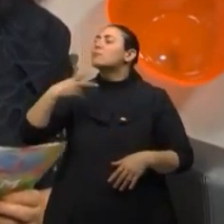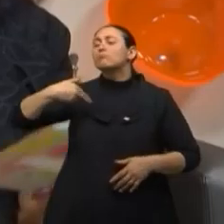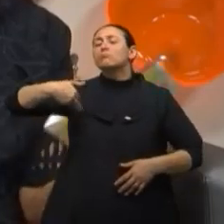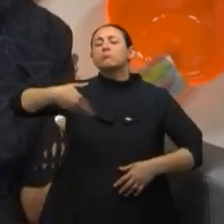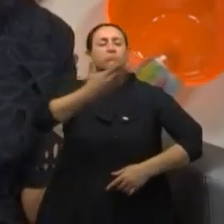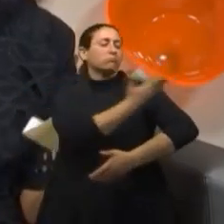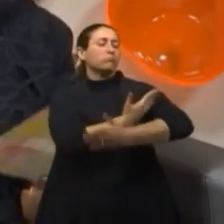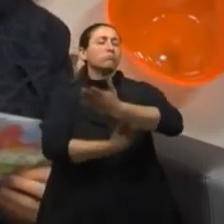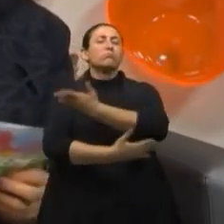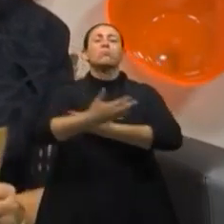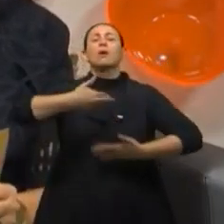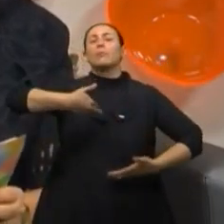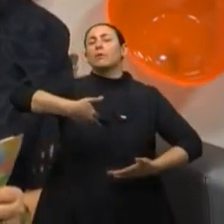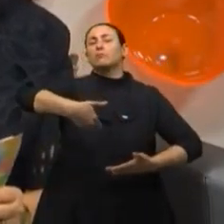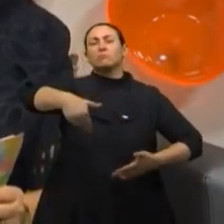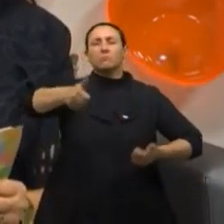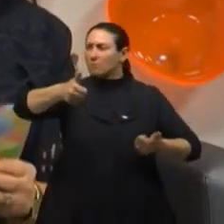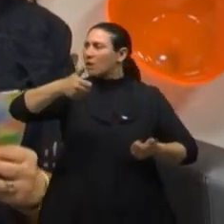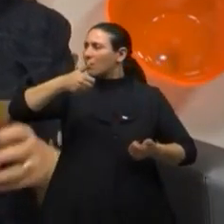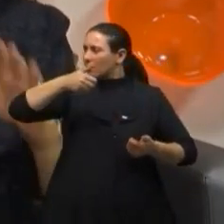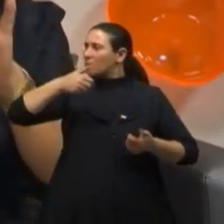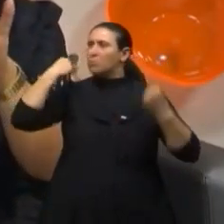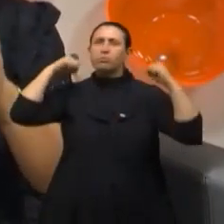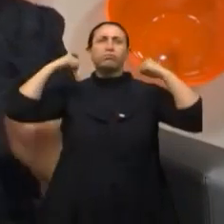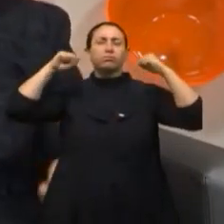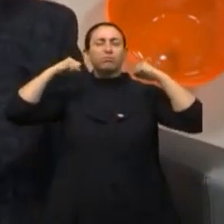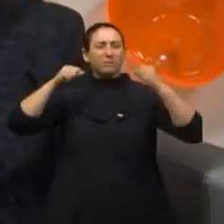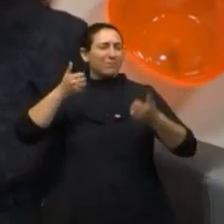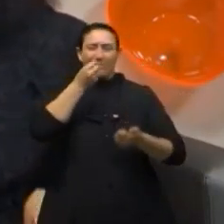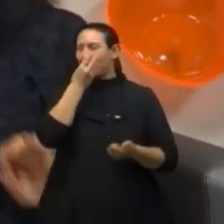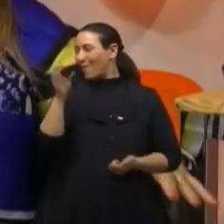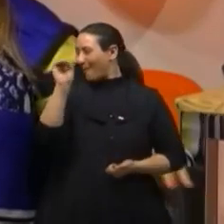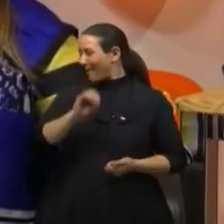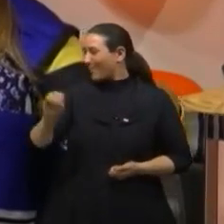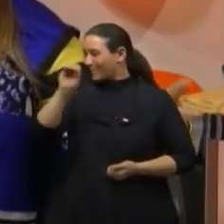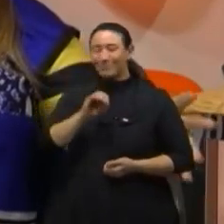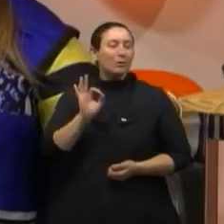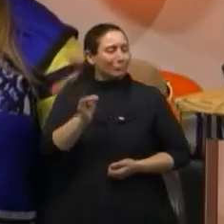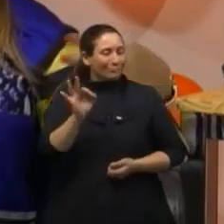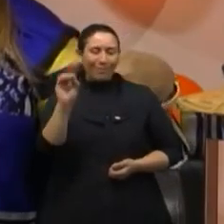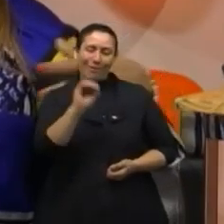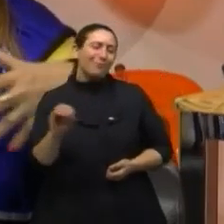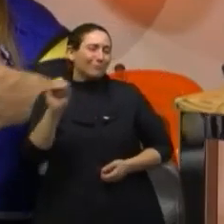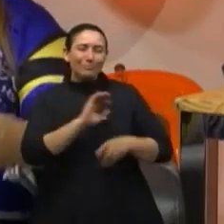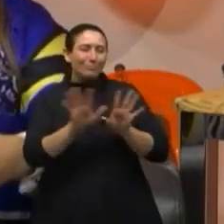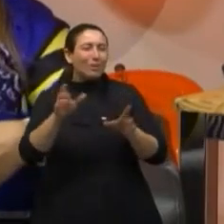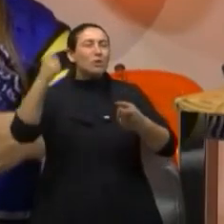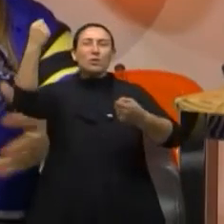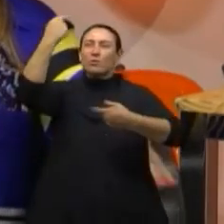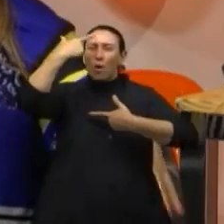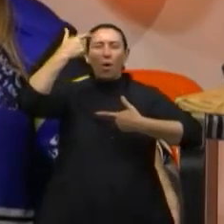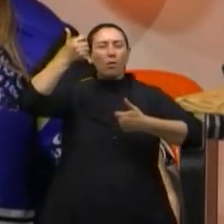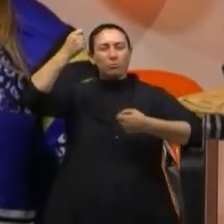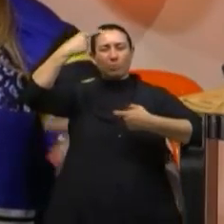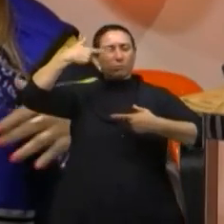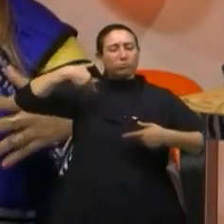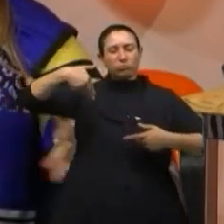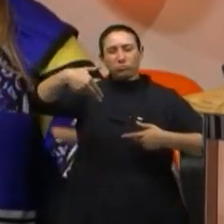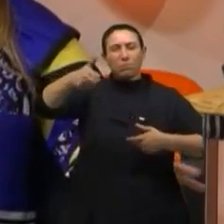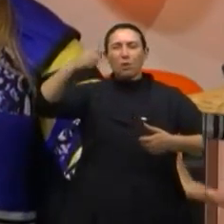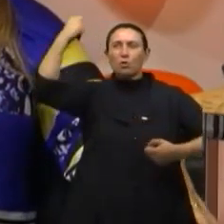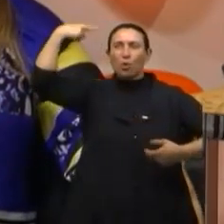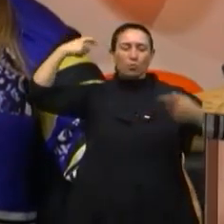com e com a bermudinha tá feita é ótimo então a vovó tá bem tá bem quanto mais sol quanto mais partes né ela